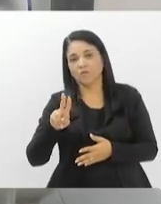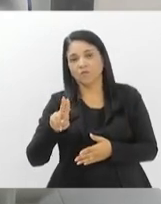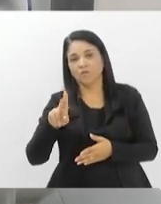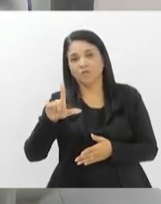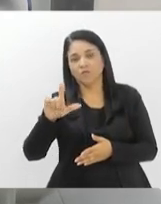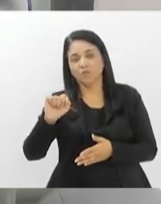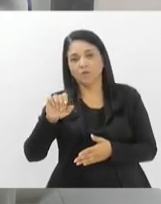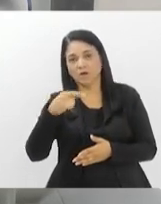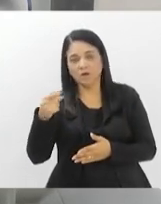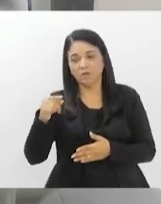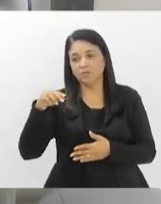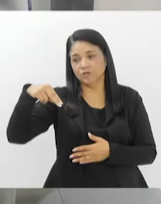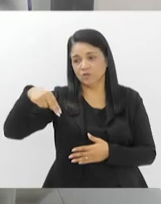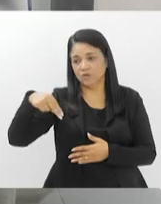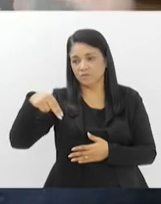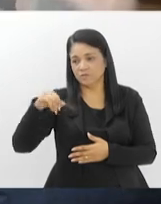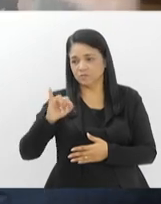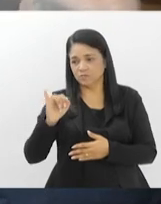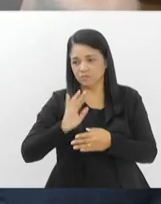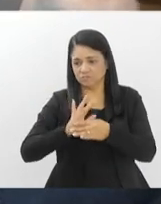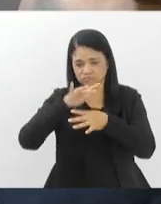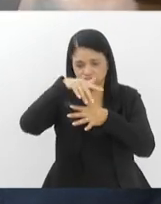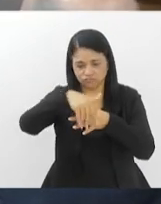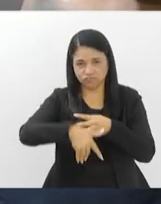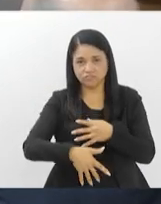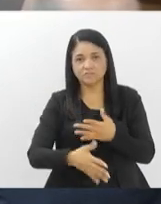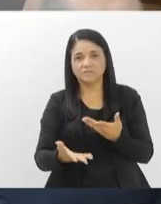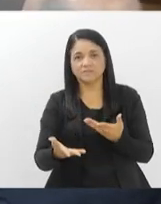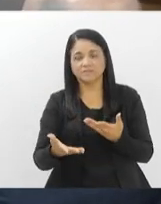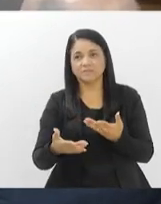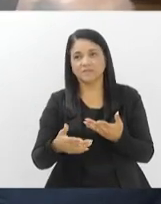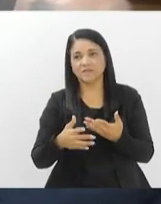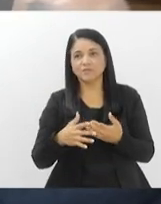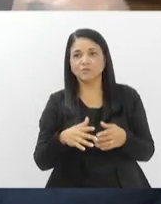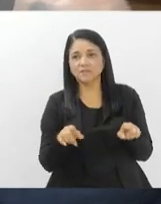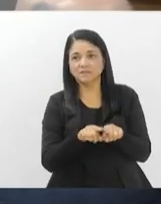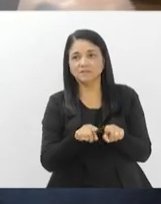deputado Luiz Paulo. Senhor presidente, pela constitucionalidade,